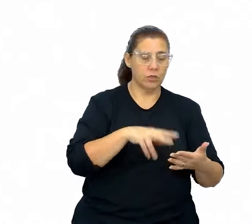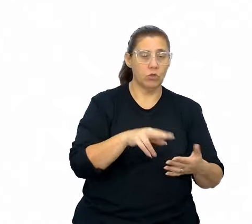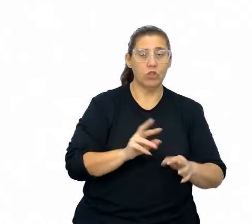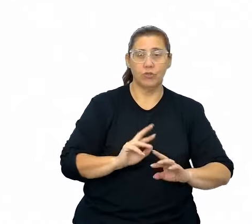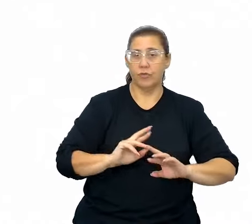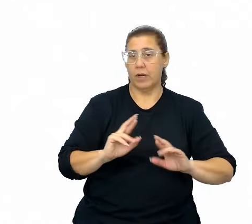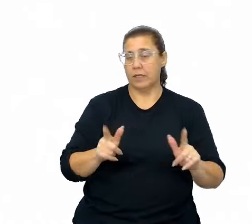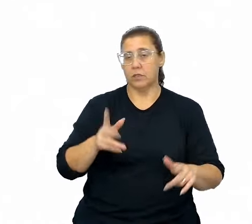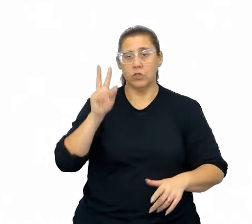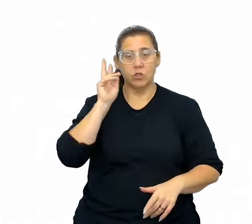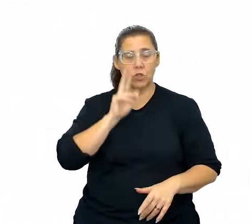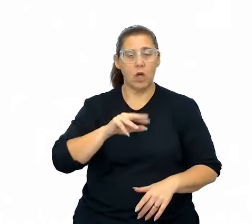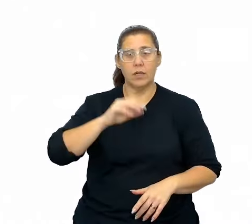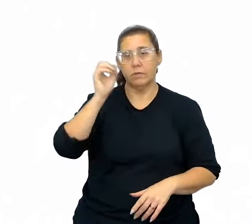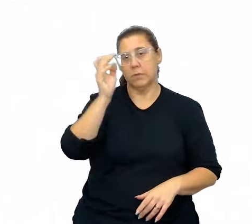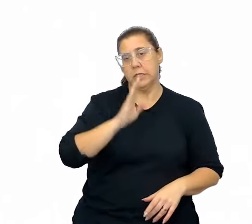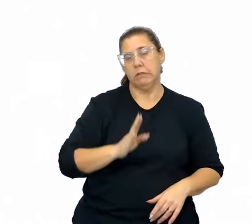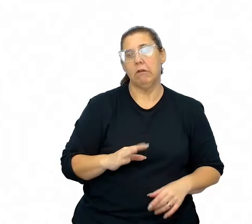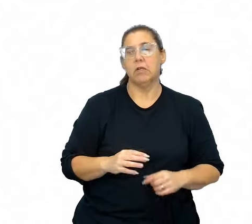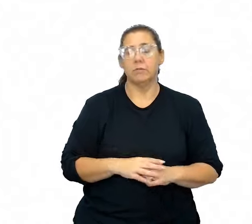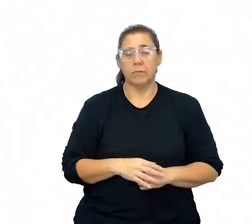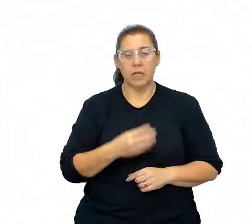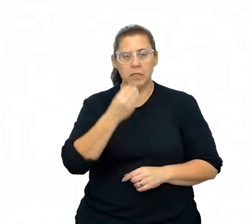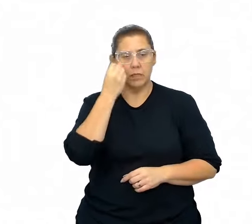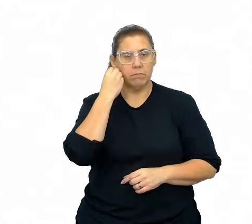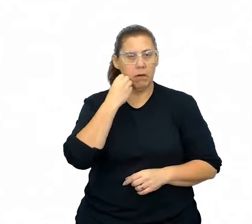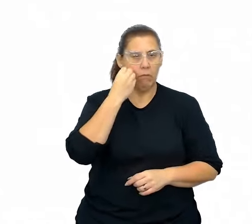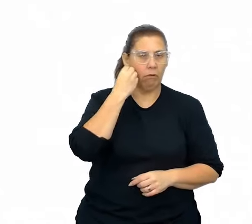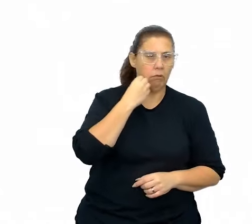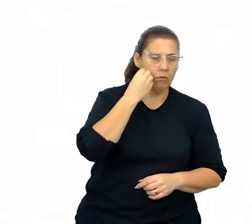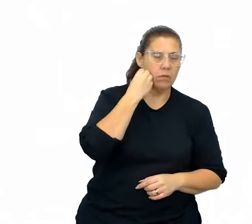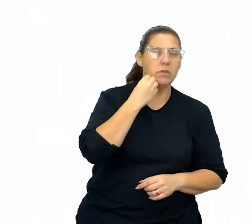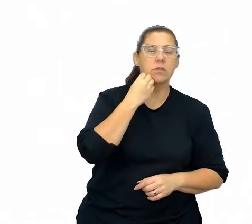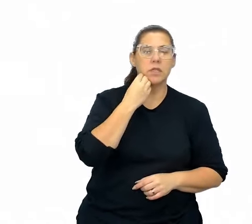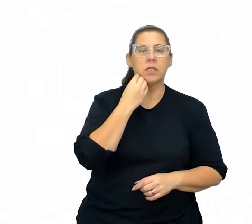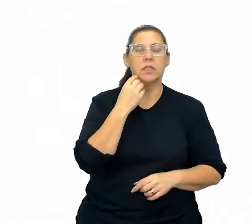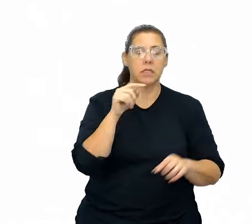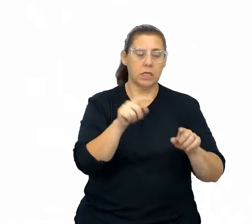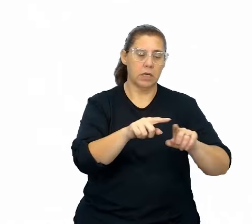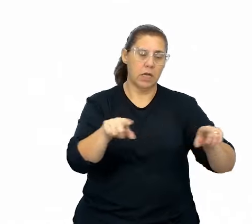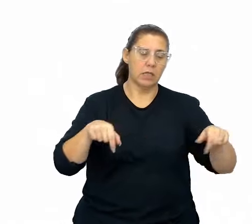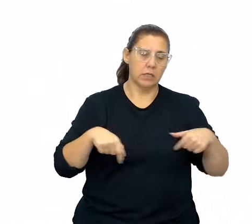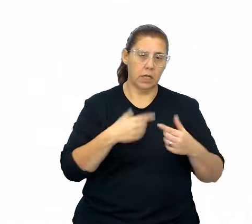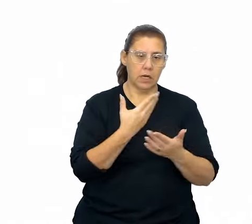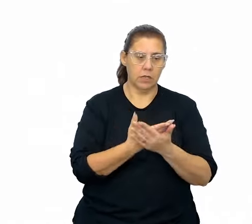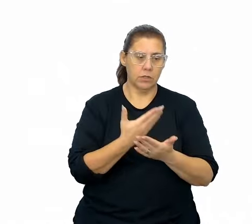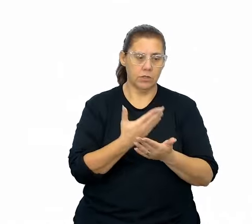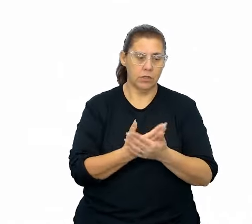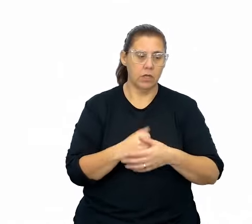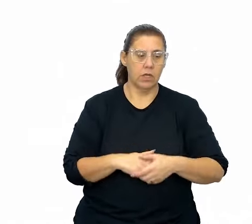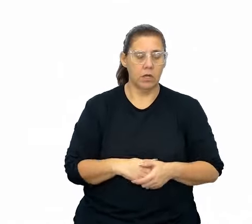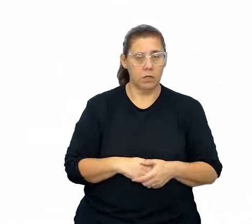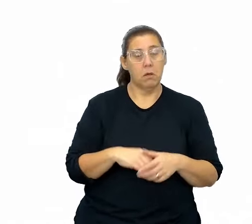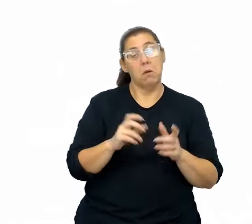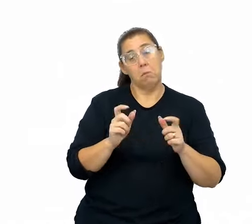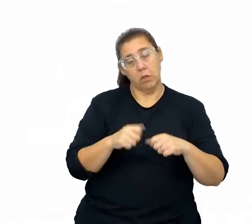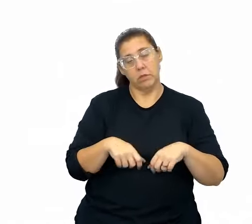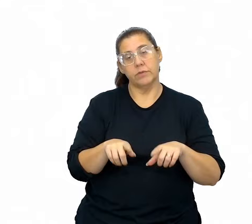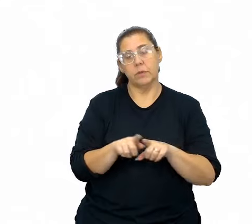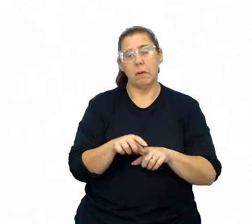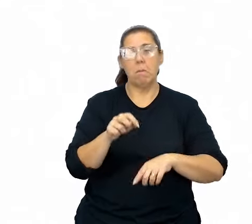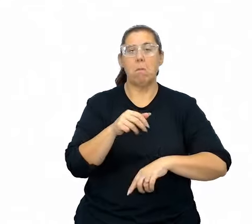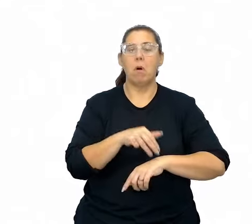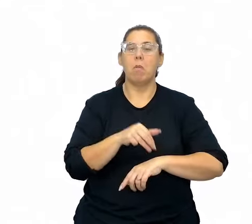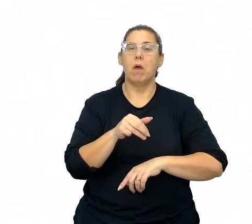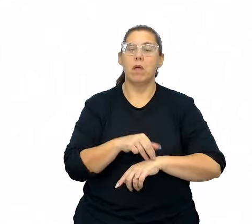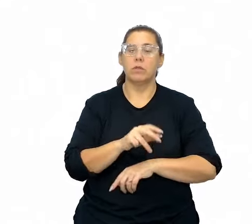brasileiras, vivenciar em sala de aula os fazeres de leitor e de escritor, possibilitar também